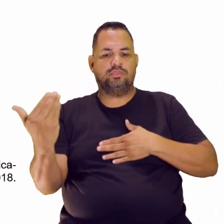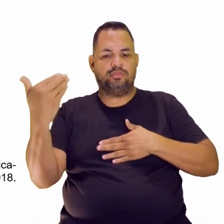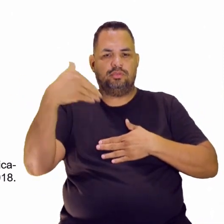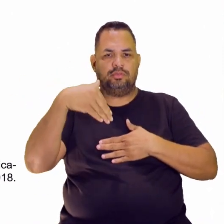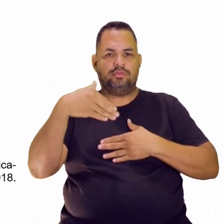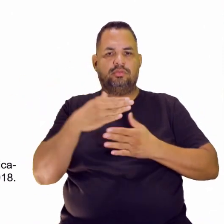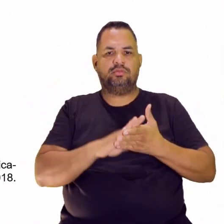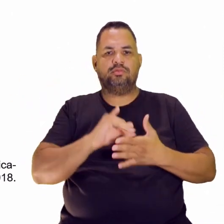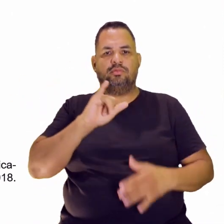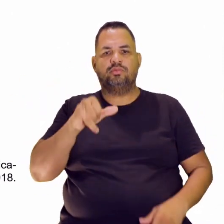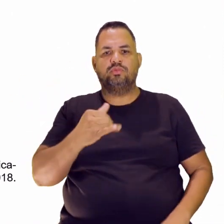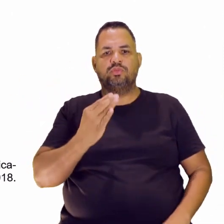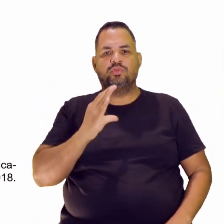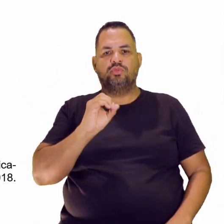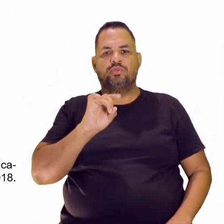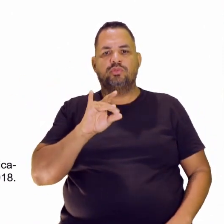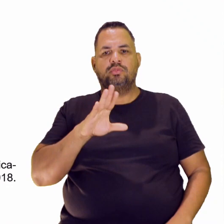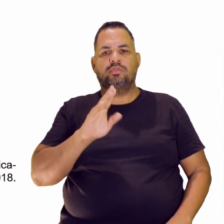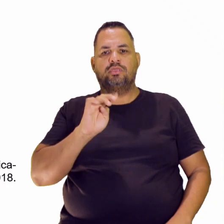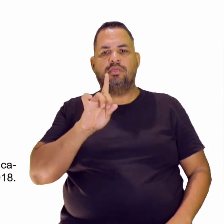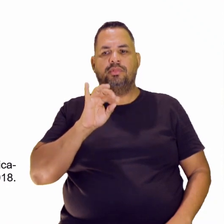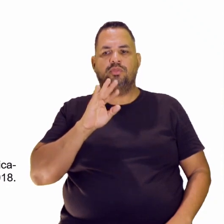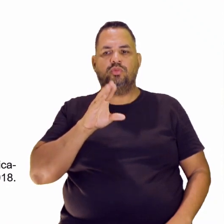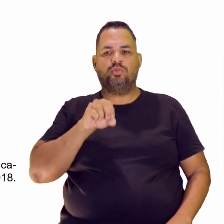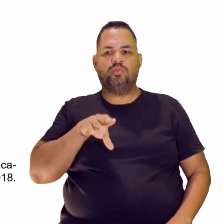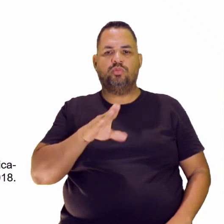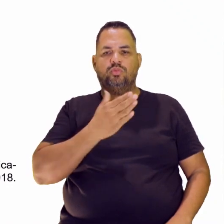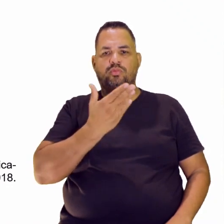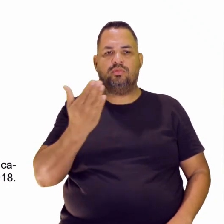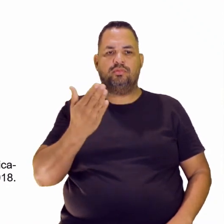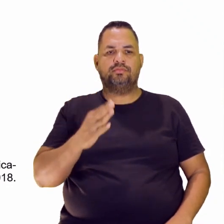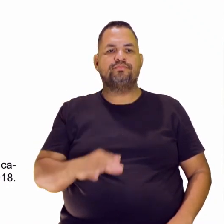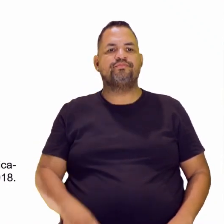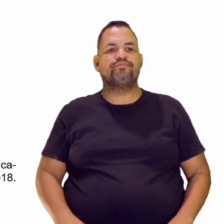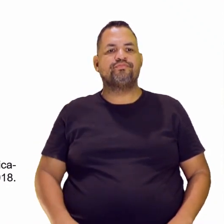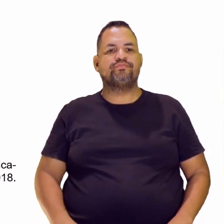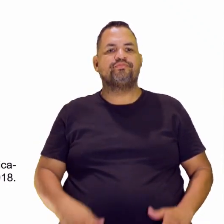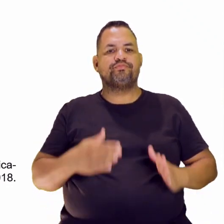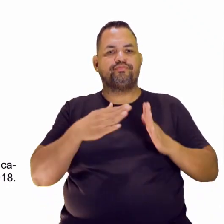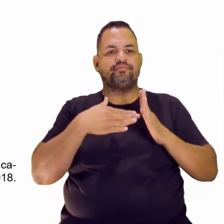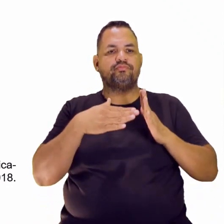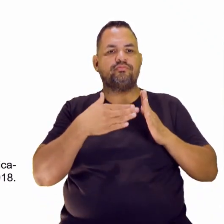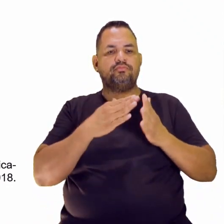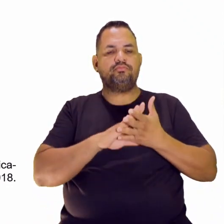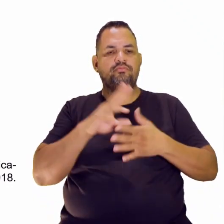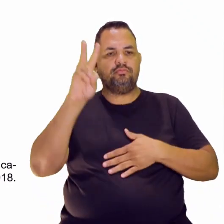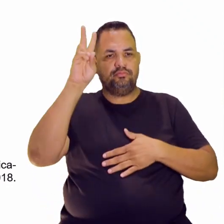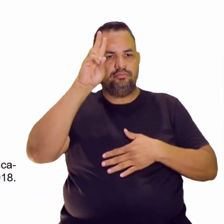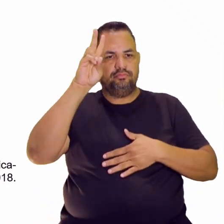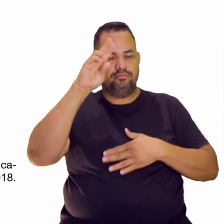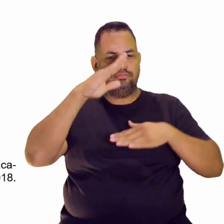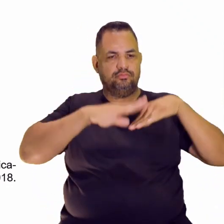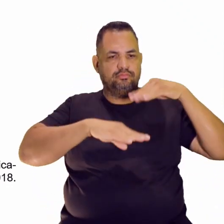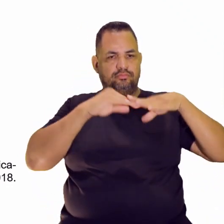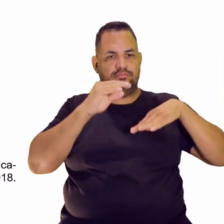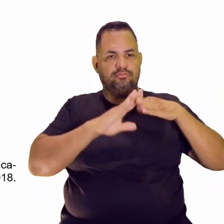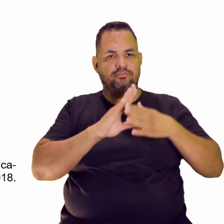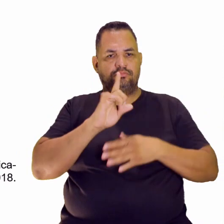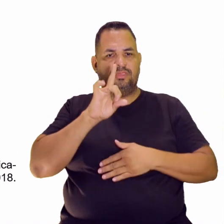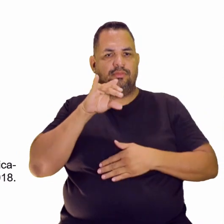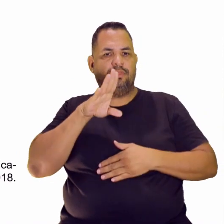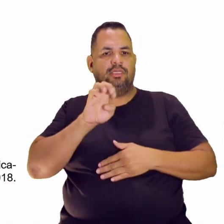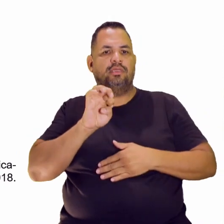liderados pelo Joaquim de Breton e pelo pintor histórico